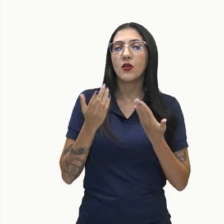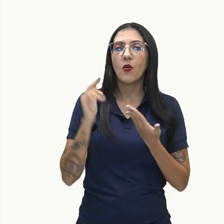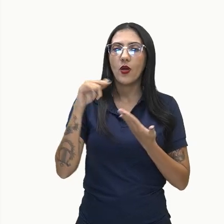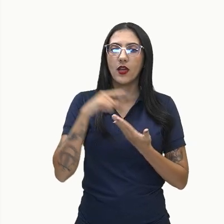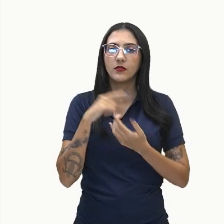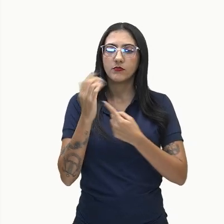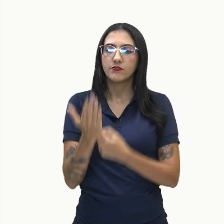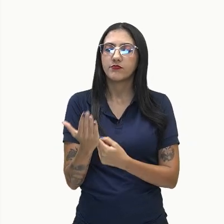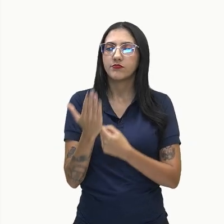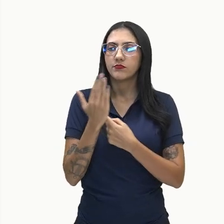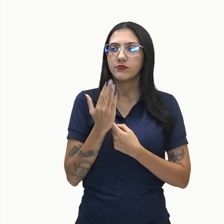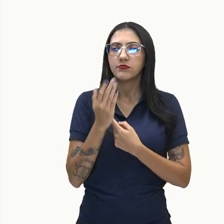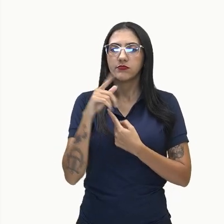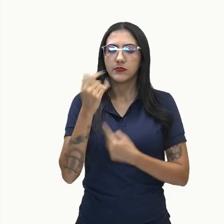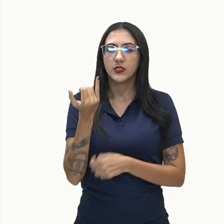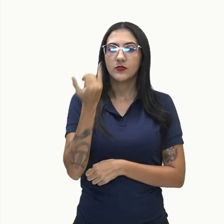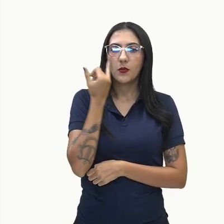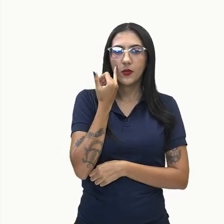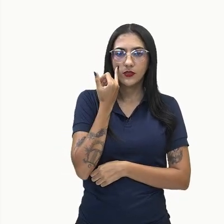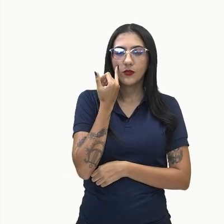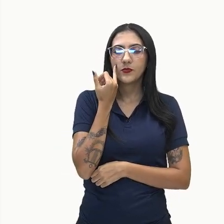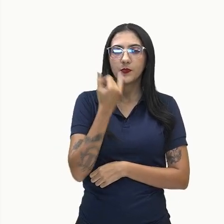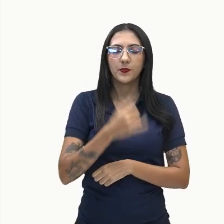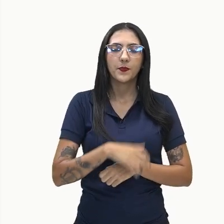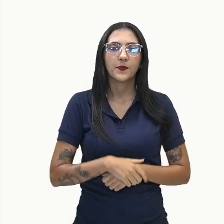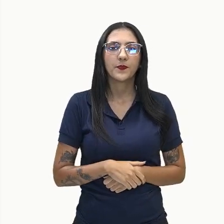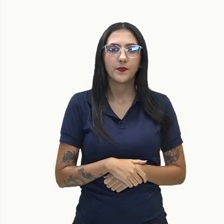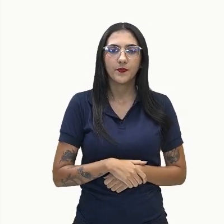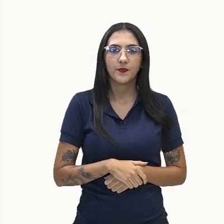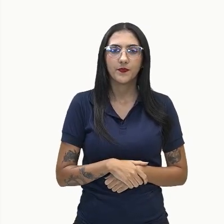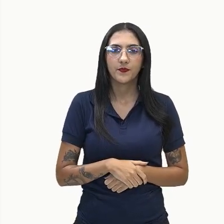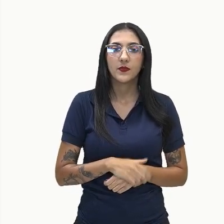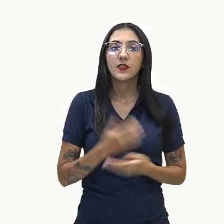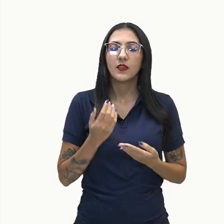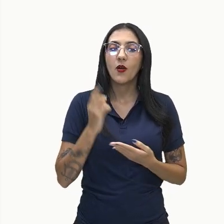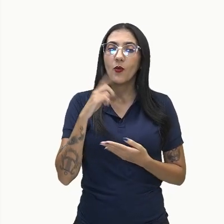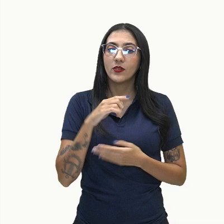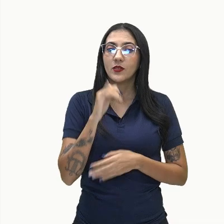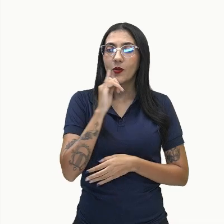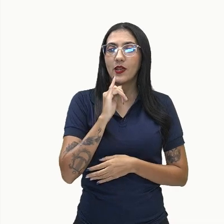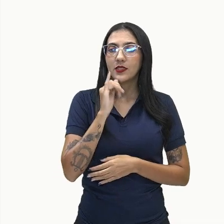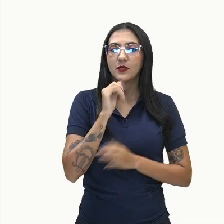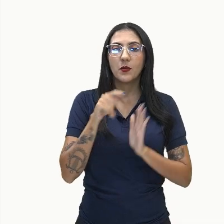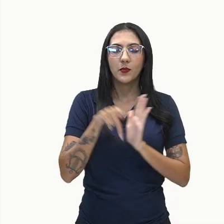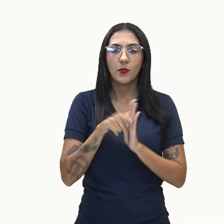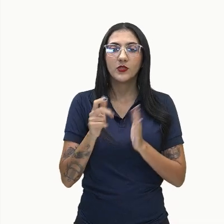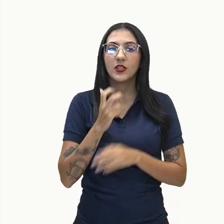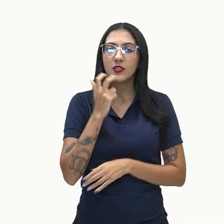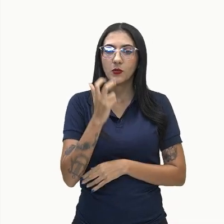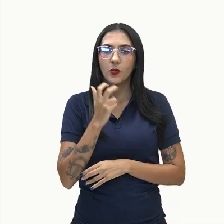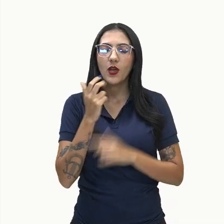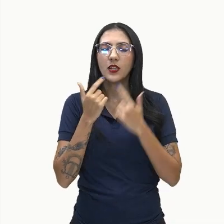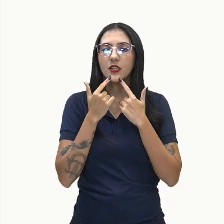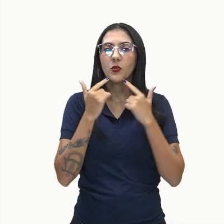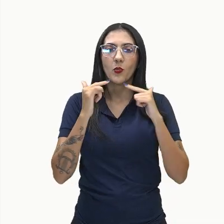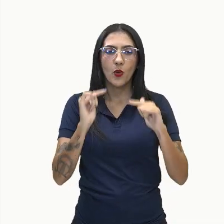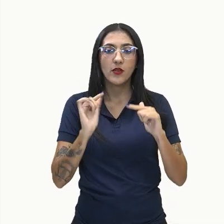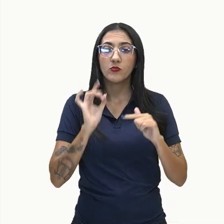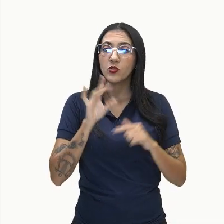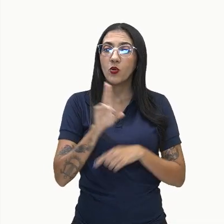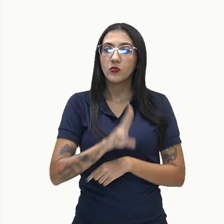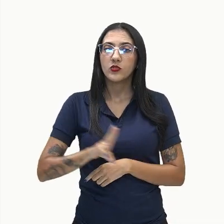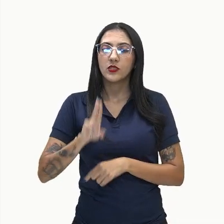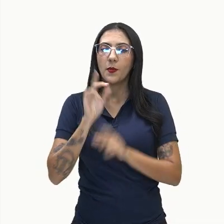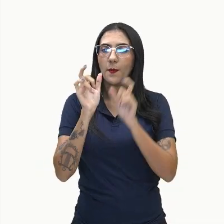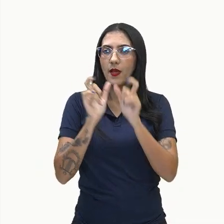trouxeram esta mensagem. Então, aqui, exemplo de linguagem verbal. Eu tenho apenas o